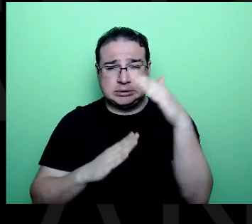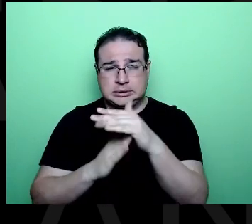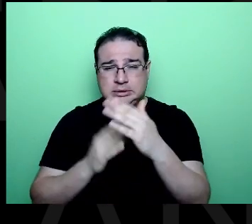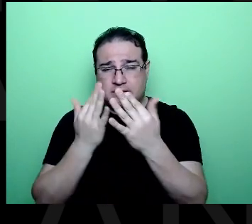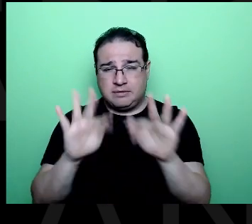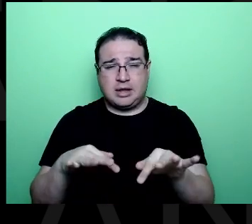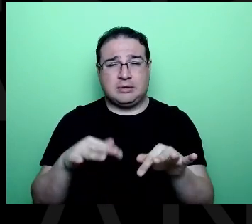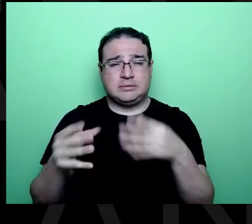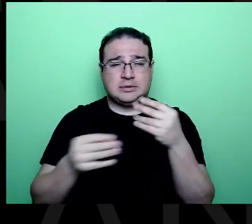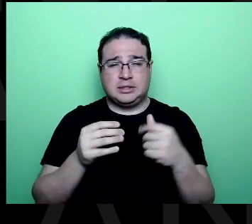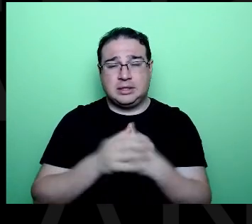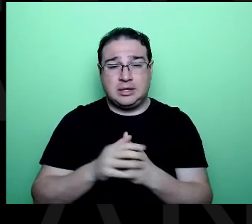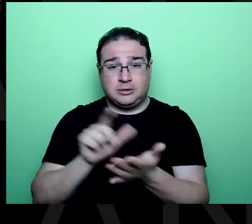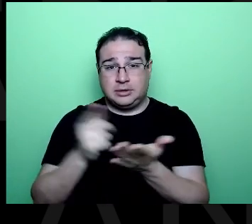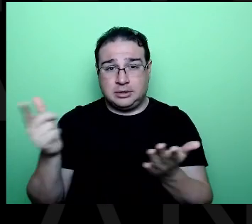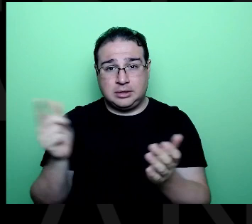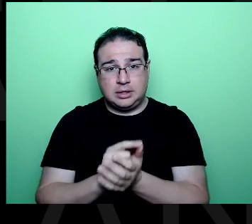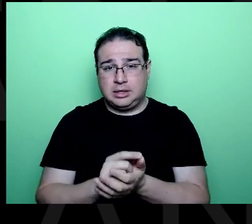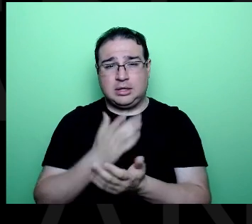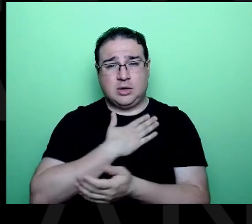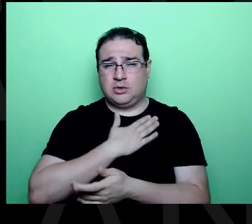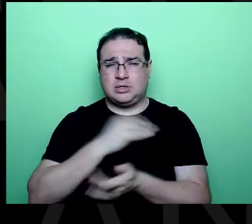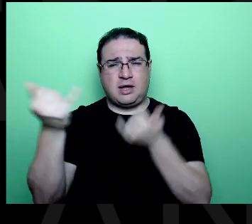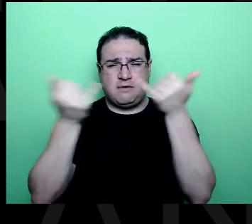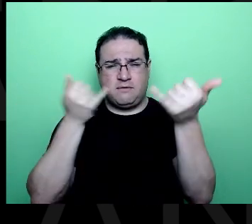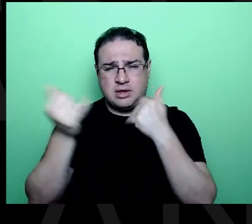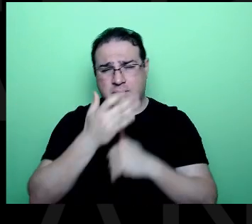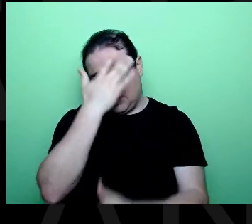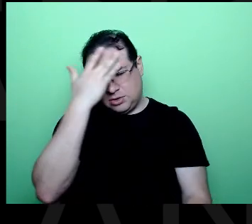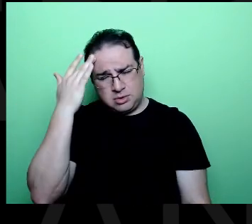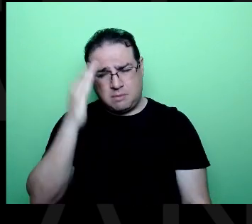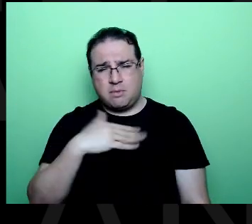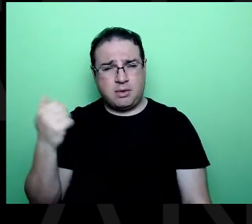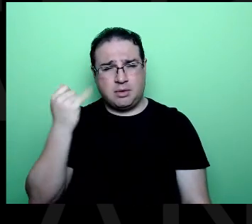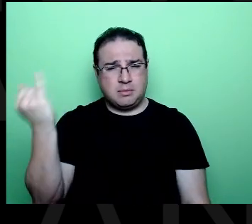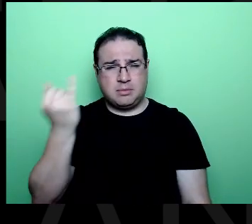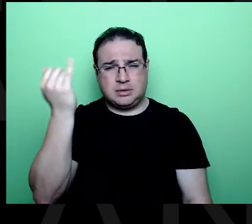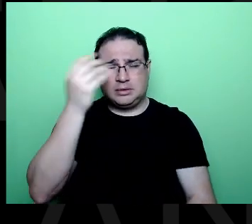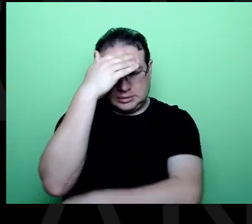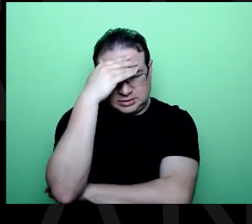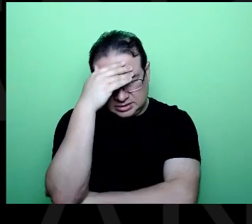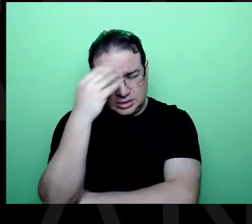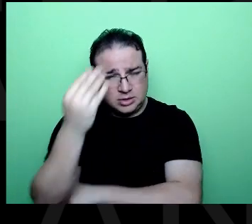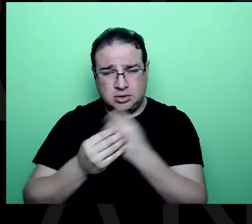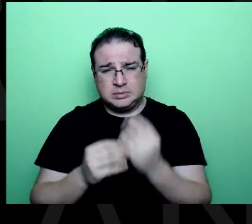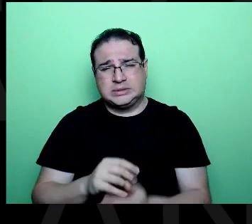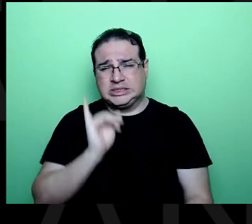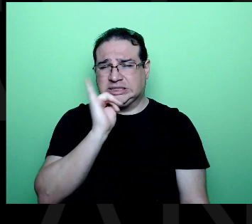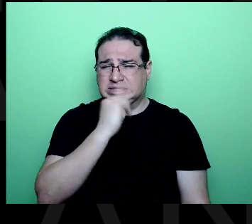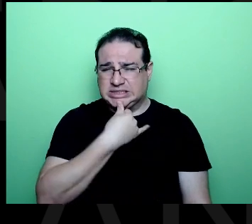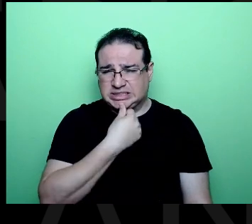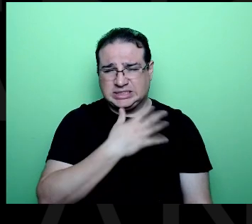Eu sempre falo que eu sou uma jornalista que detestava notícia, quando morria alguém importante, eu faltava pular debaixo da mesa, quando acontecia